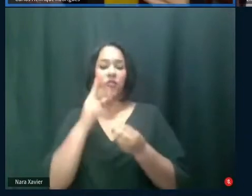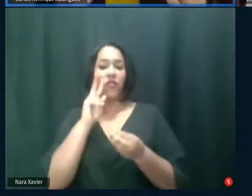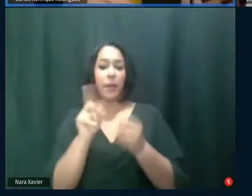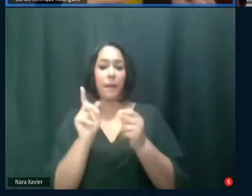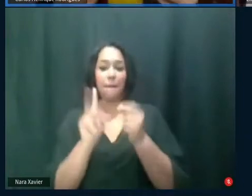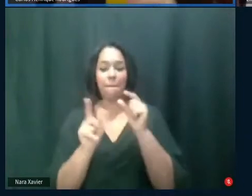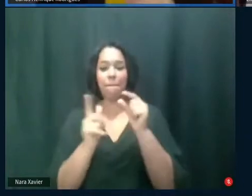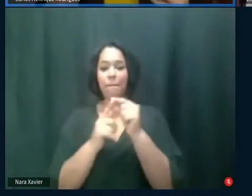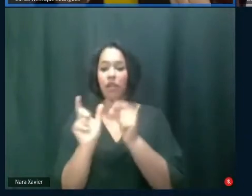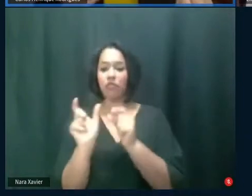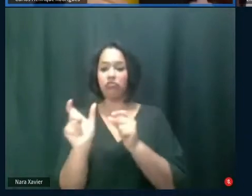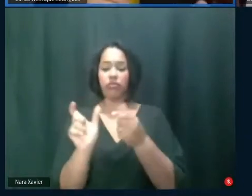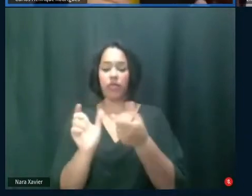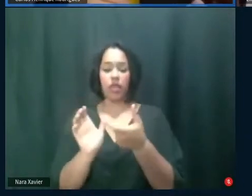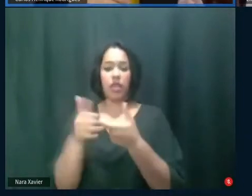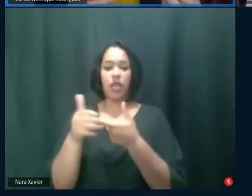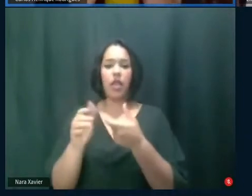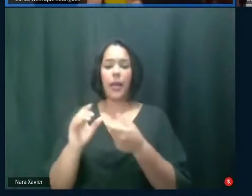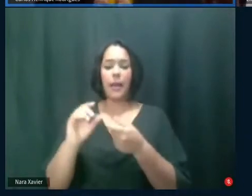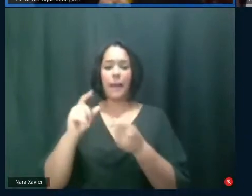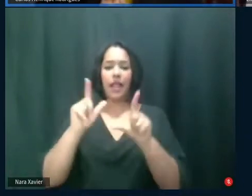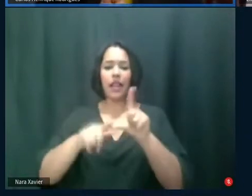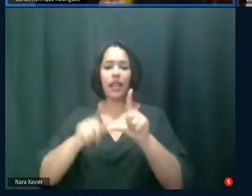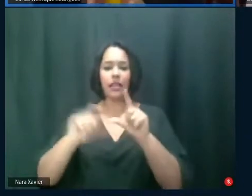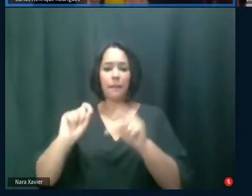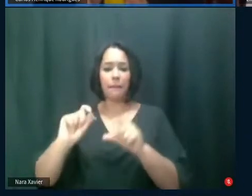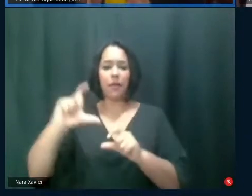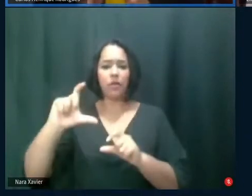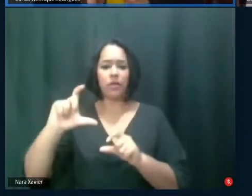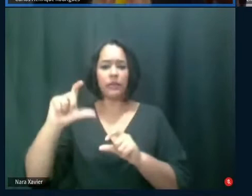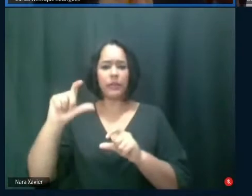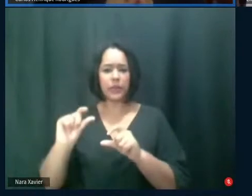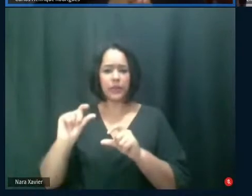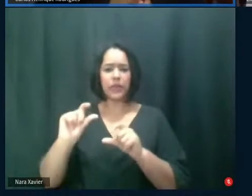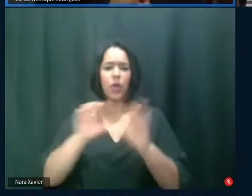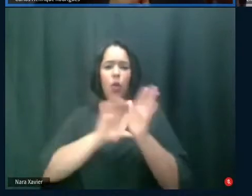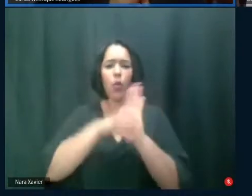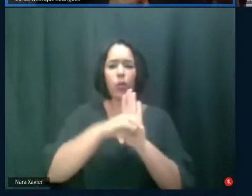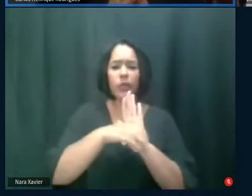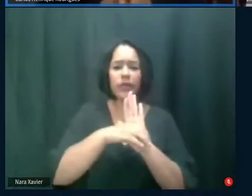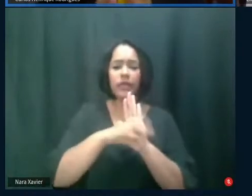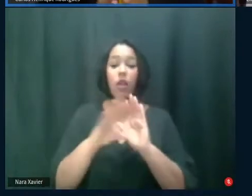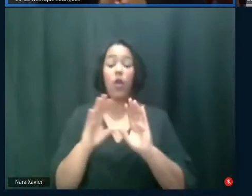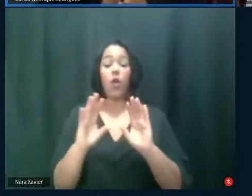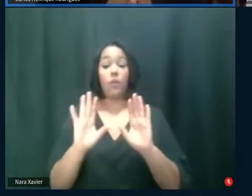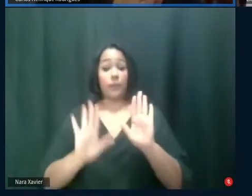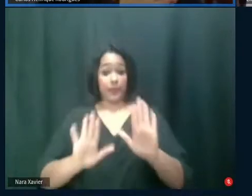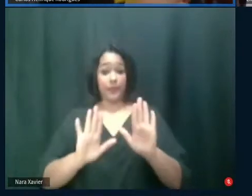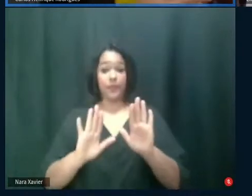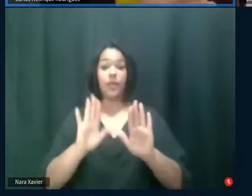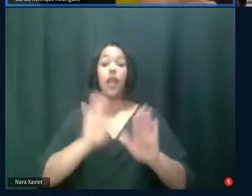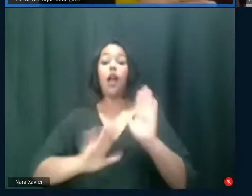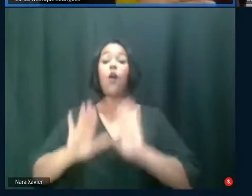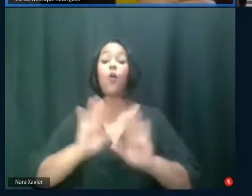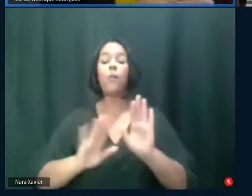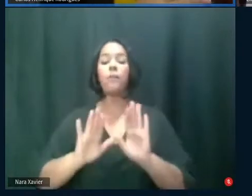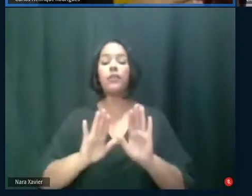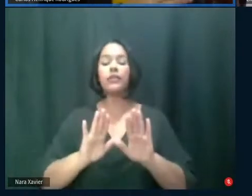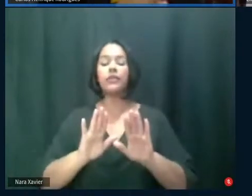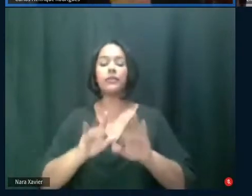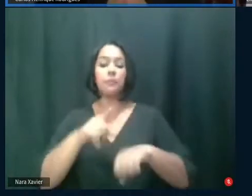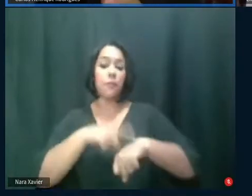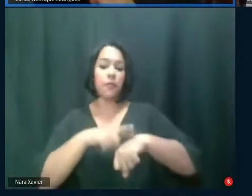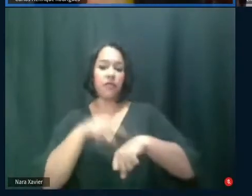falo, por exemplo, maiúsculo e minúsculo e conceitual, é porque, por exemplo, algumas vezes no trabalho você fala língua